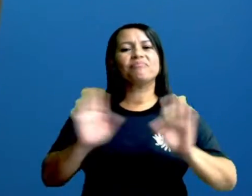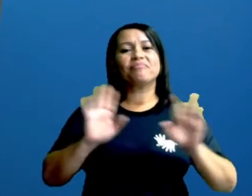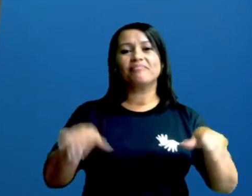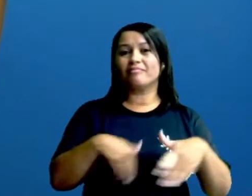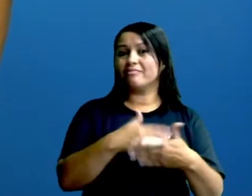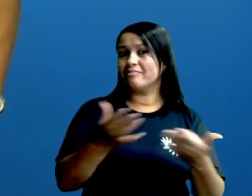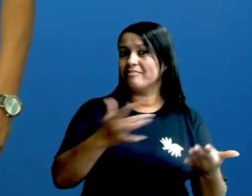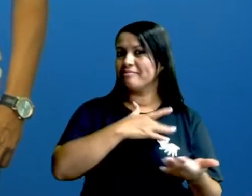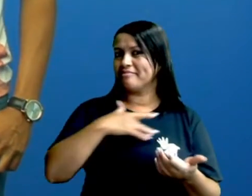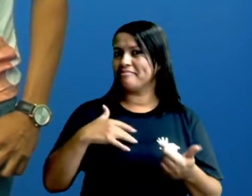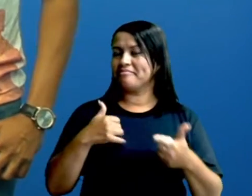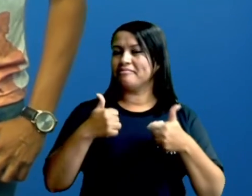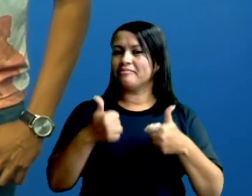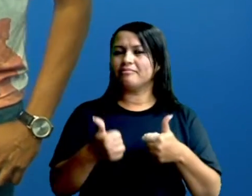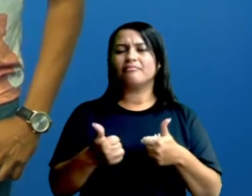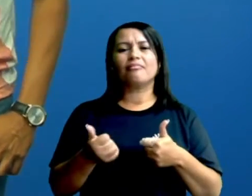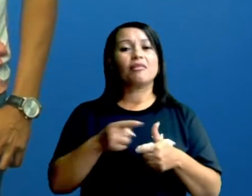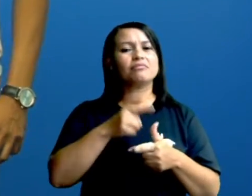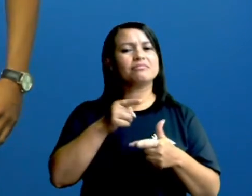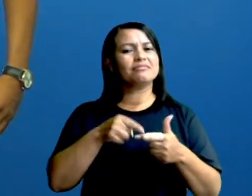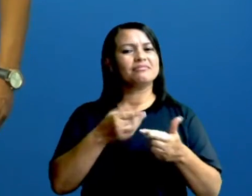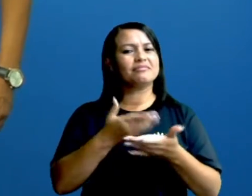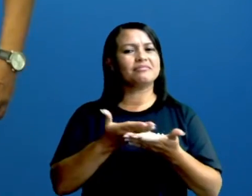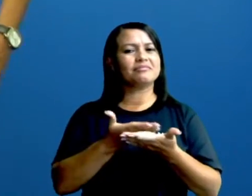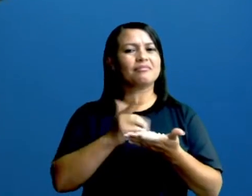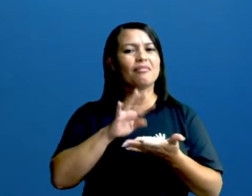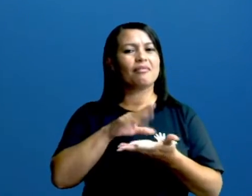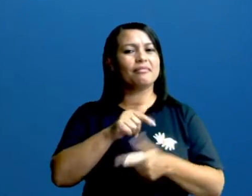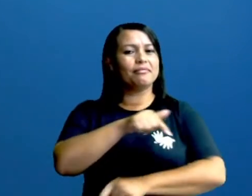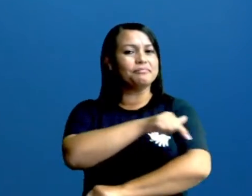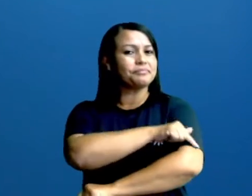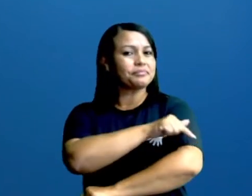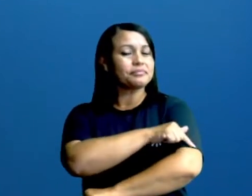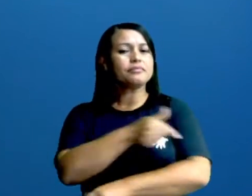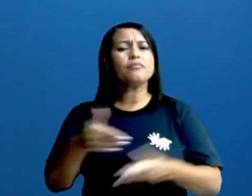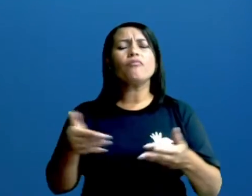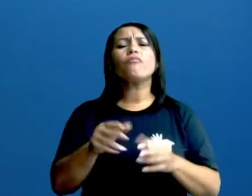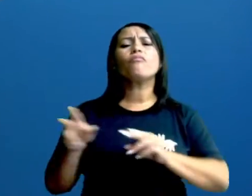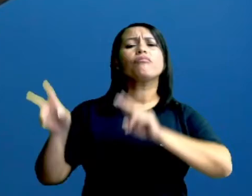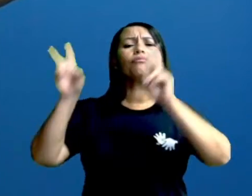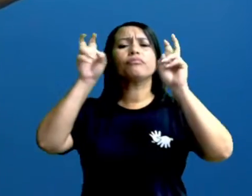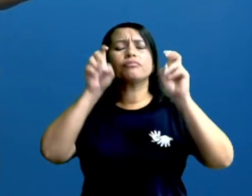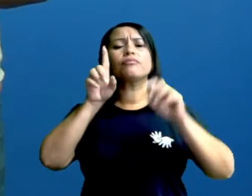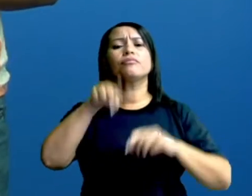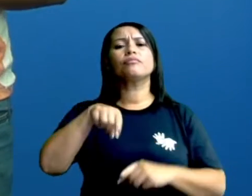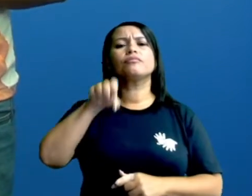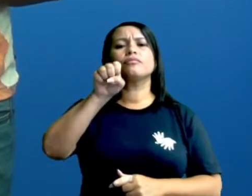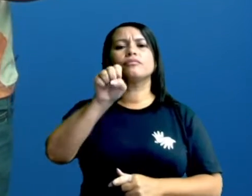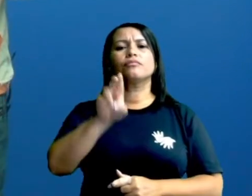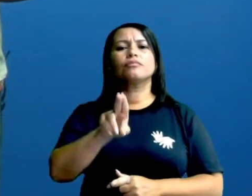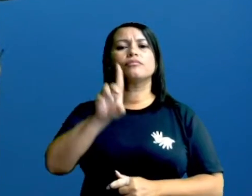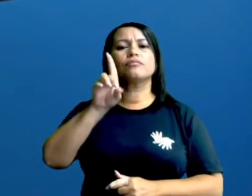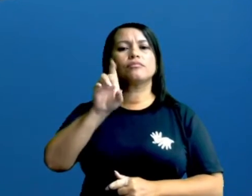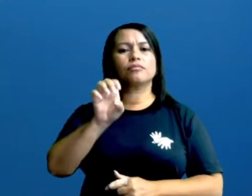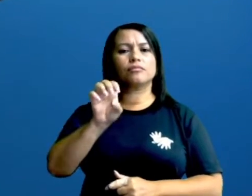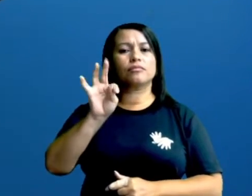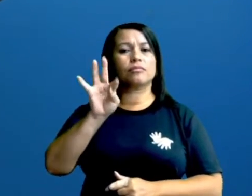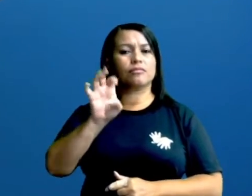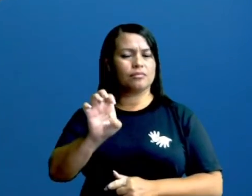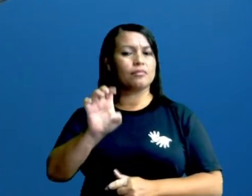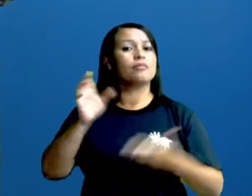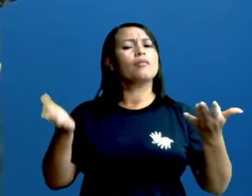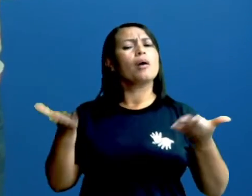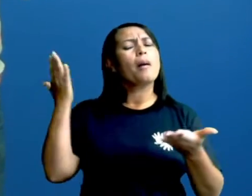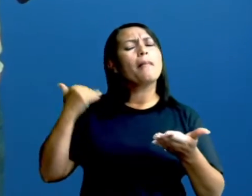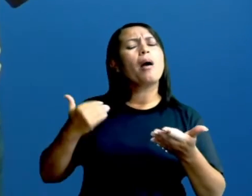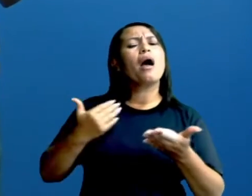Olá pessoal, tudo bem com vocês? Vamos para mais uma aula de Geografia para o 7º ano e hoje o tema é a região Sudeste, tá certo? Então, na aula passada a gente falou sobre a